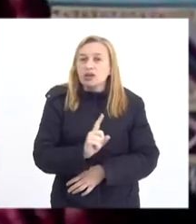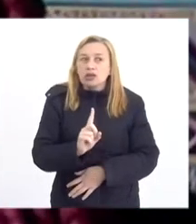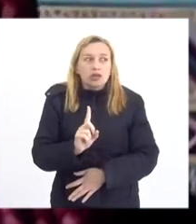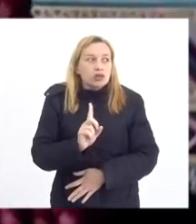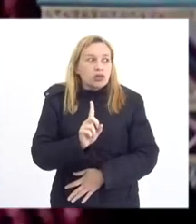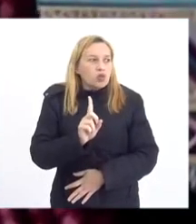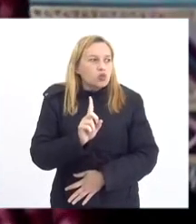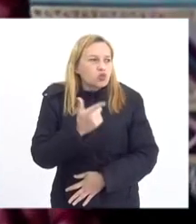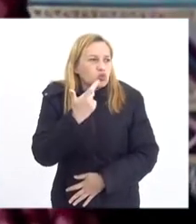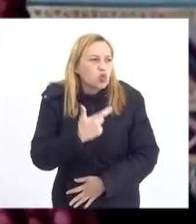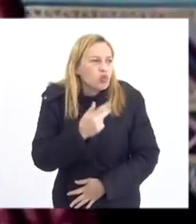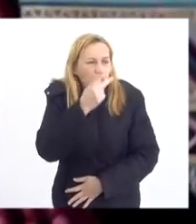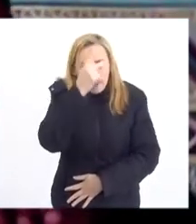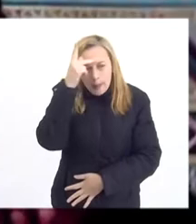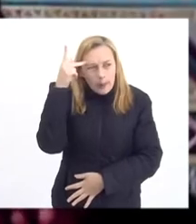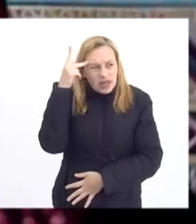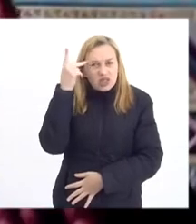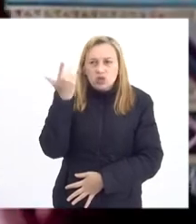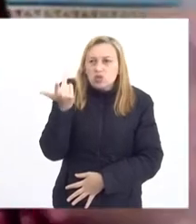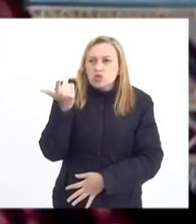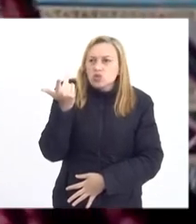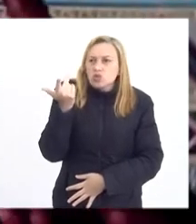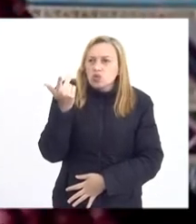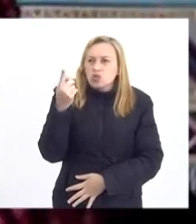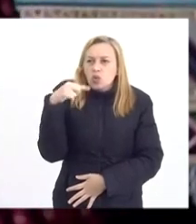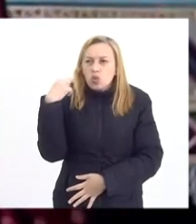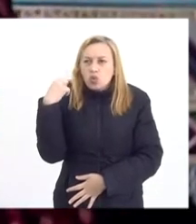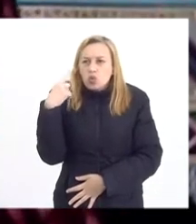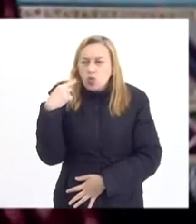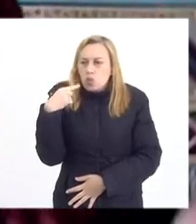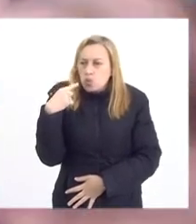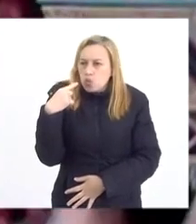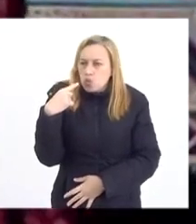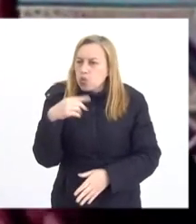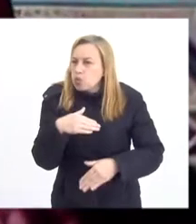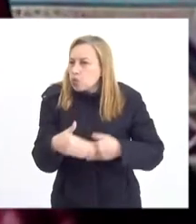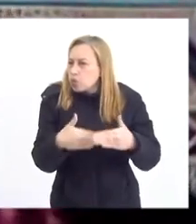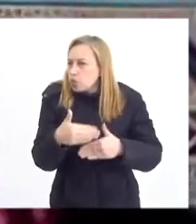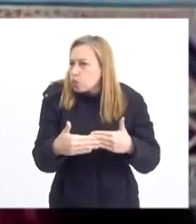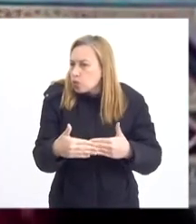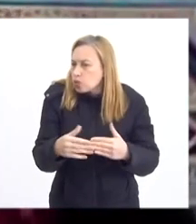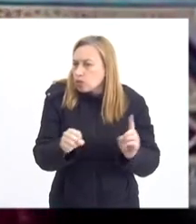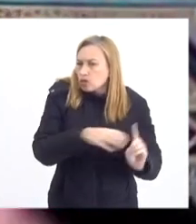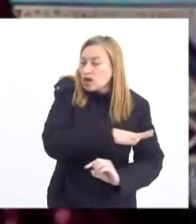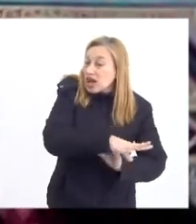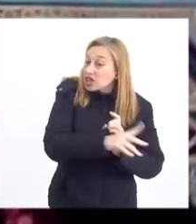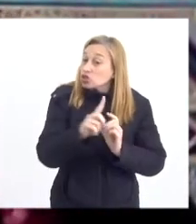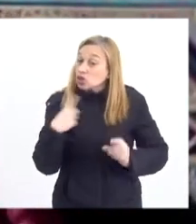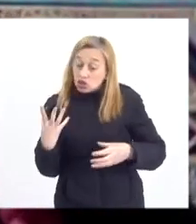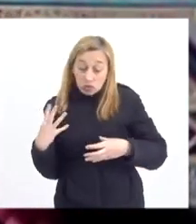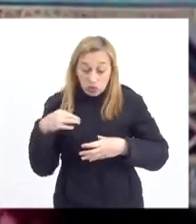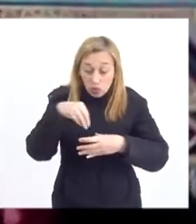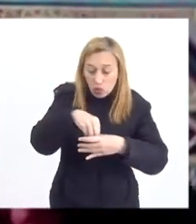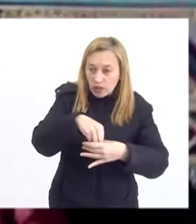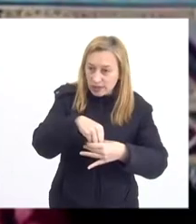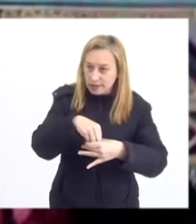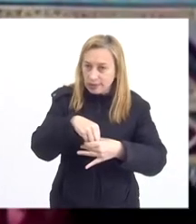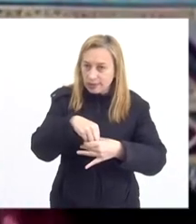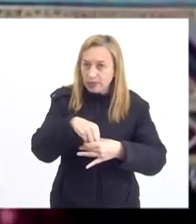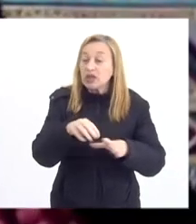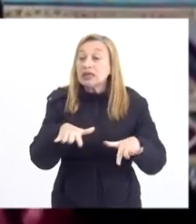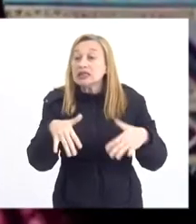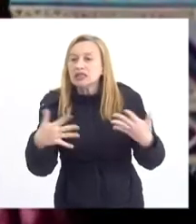somos pessoas alienadas desse processo social, a gente está inserido nele, inseridas, né?